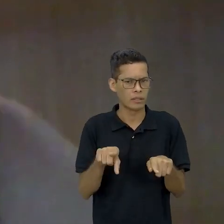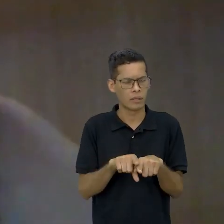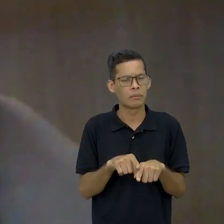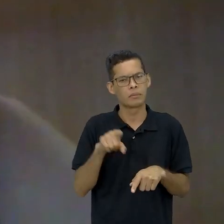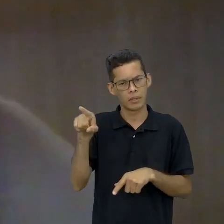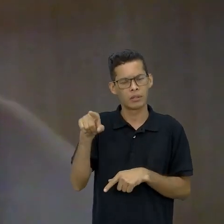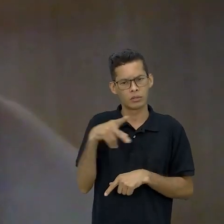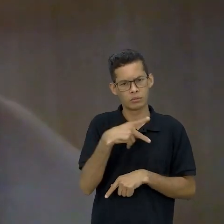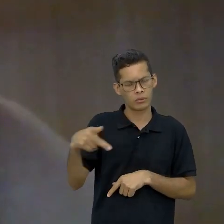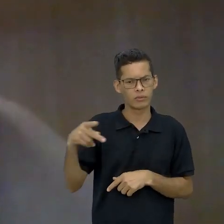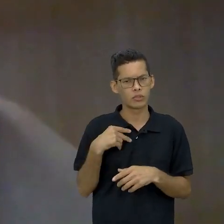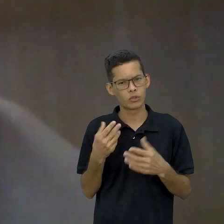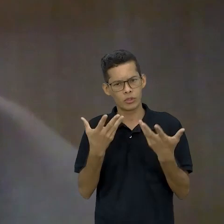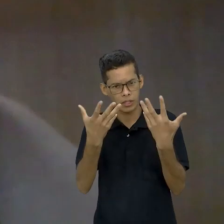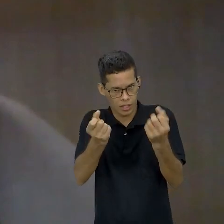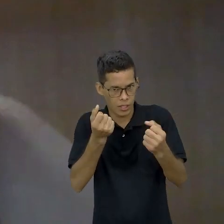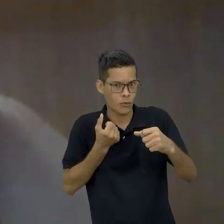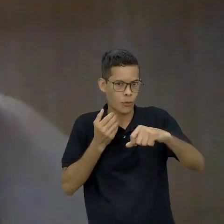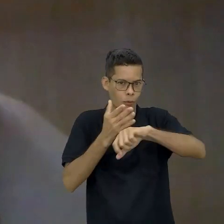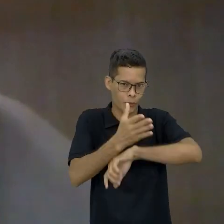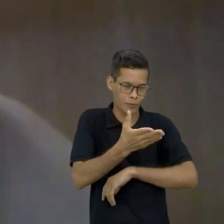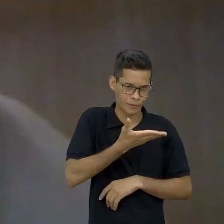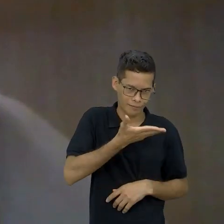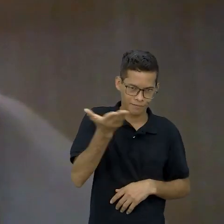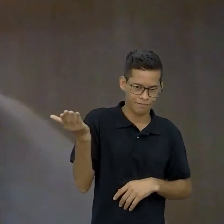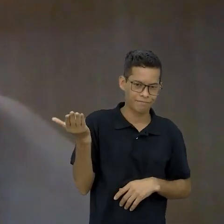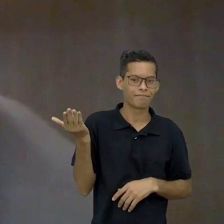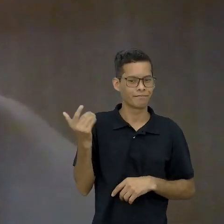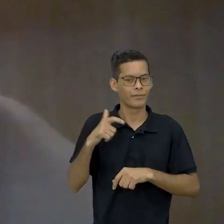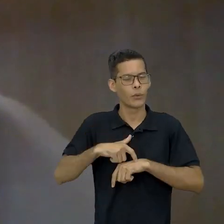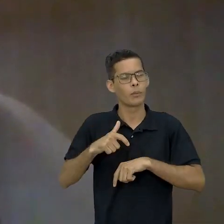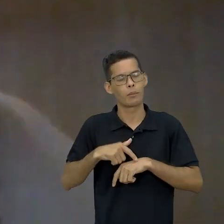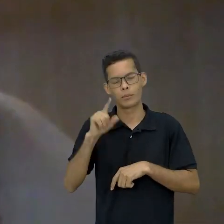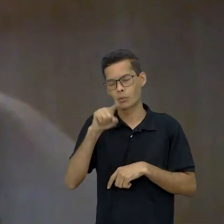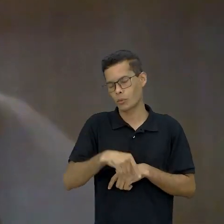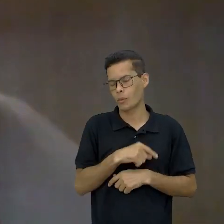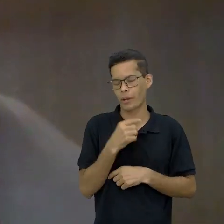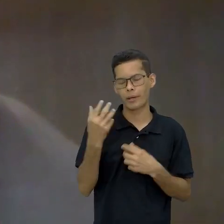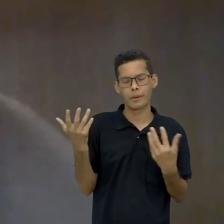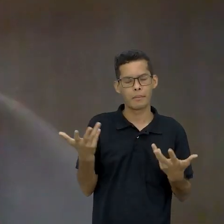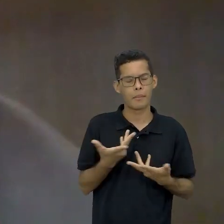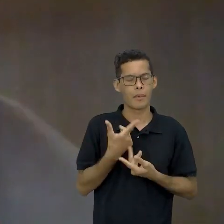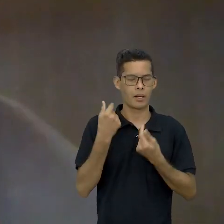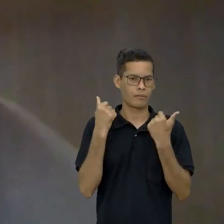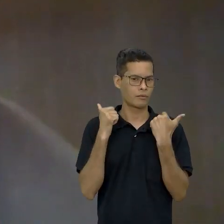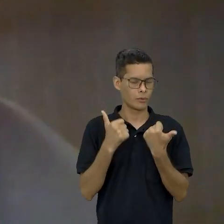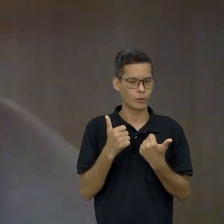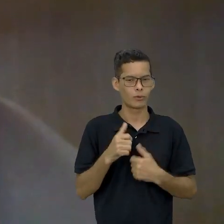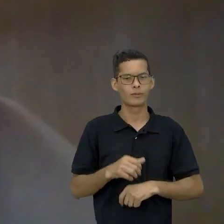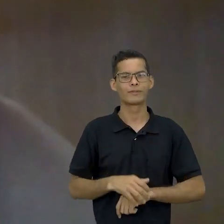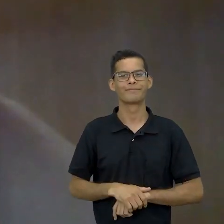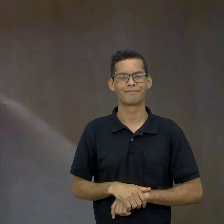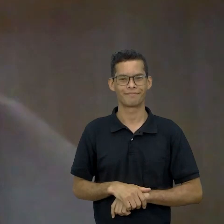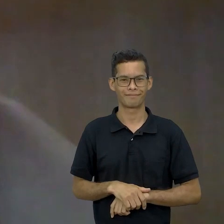nos permitiram estar com eles, né? Esses momentos são sempre bastante gratificantes para nós.